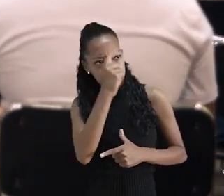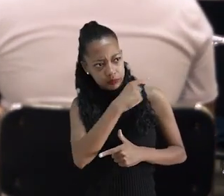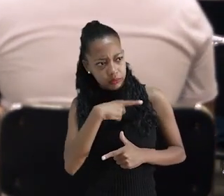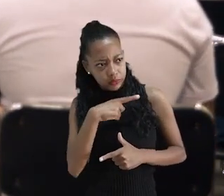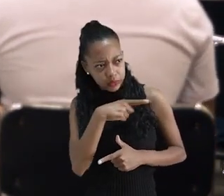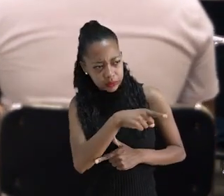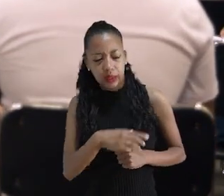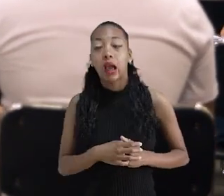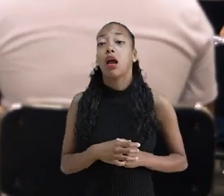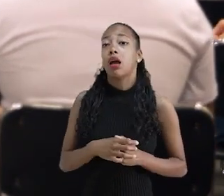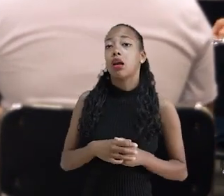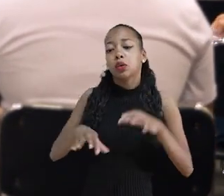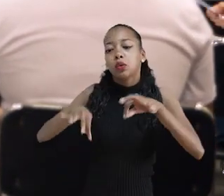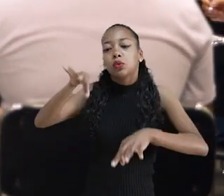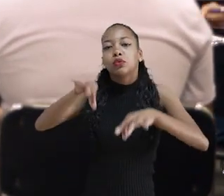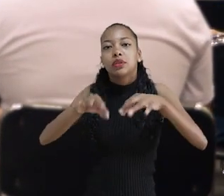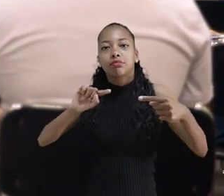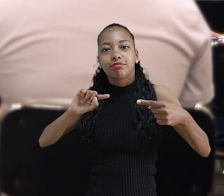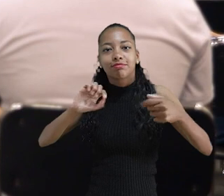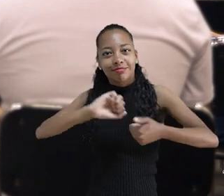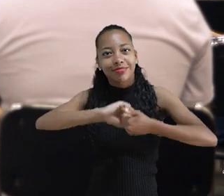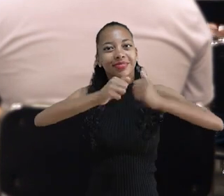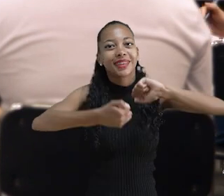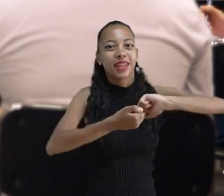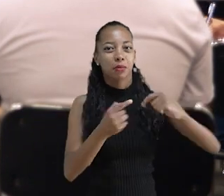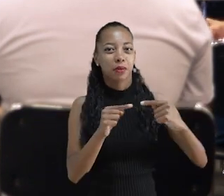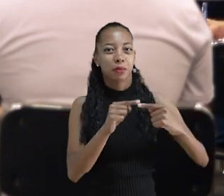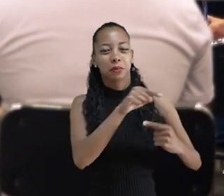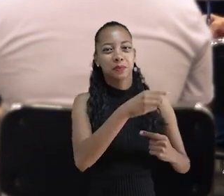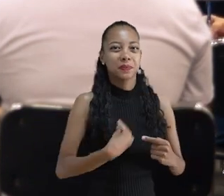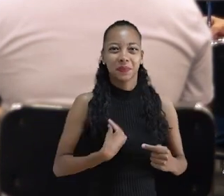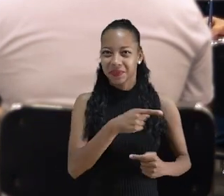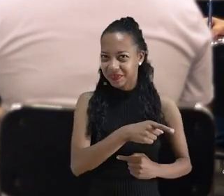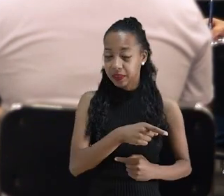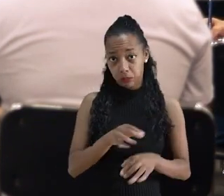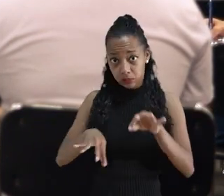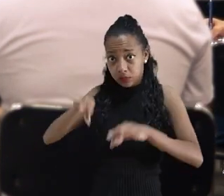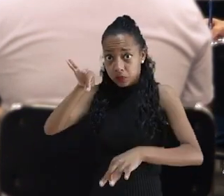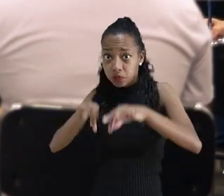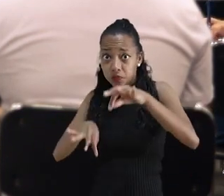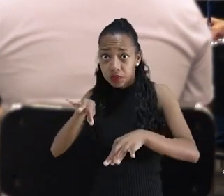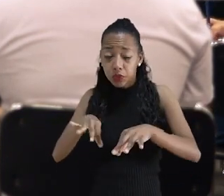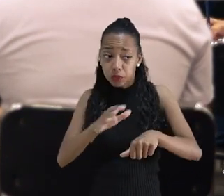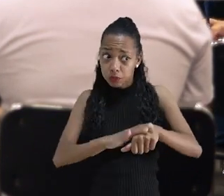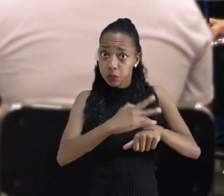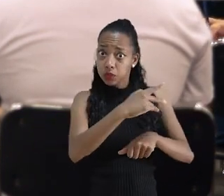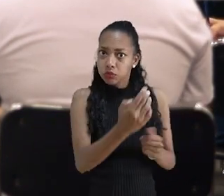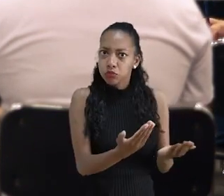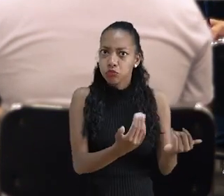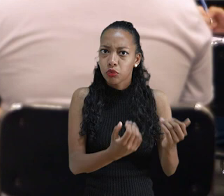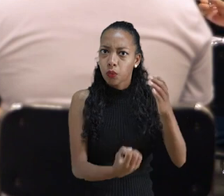eh dessa oficina saem cinco curtas metragens né criados pelos